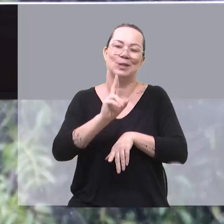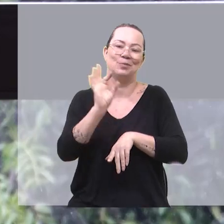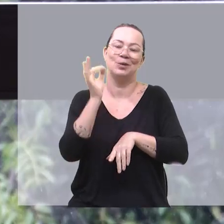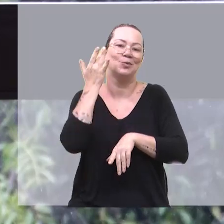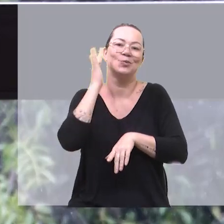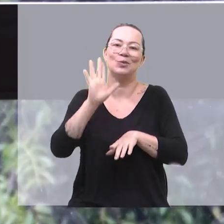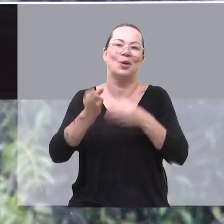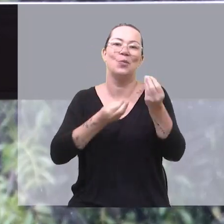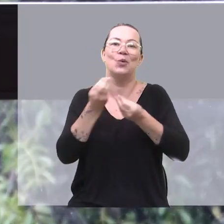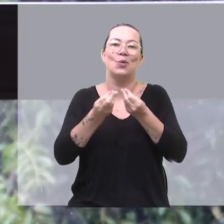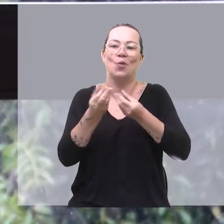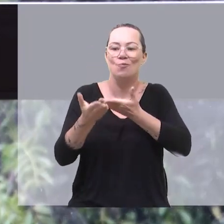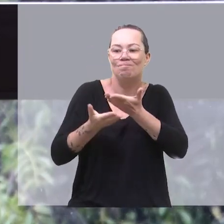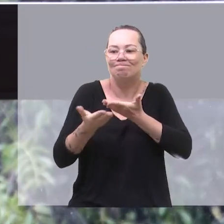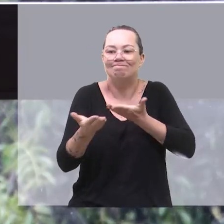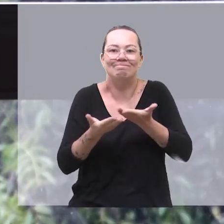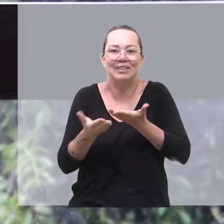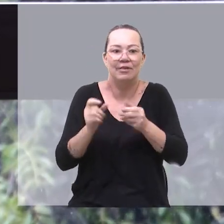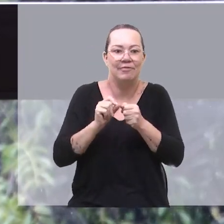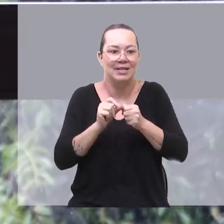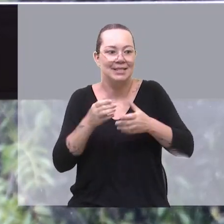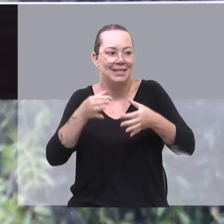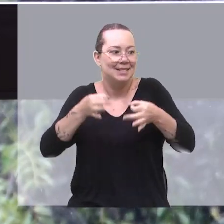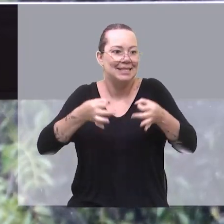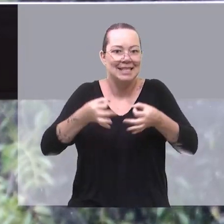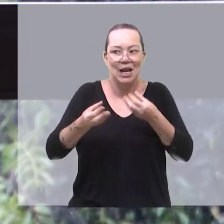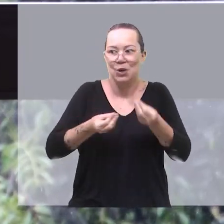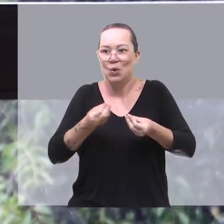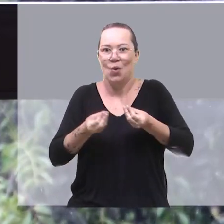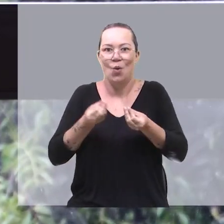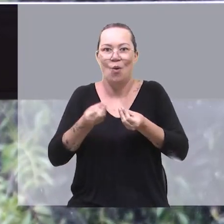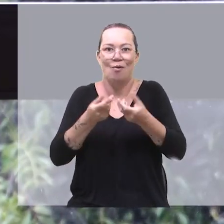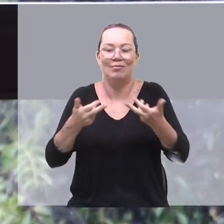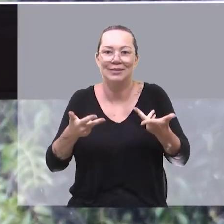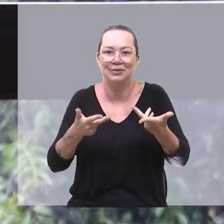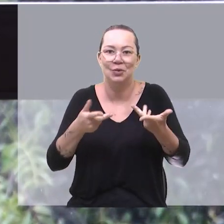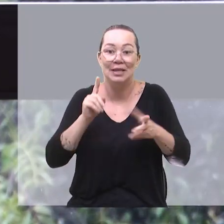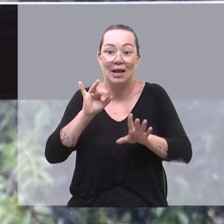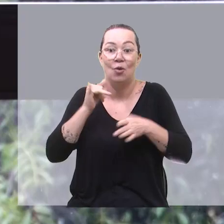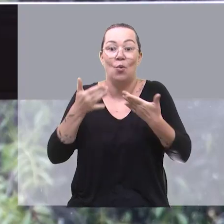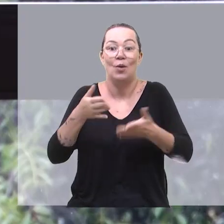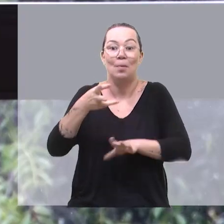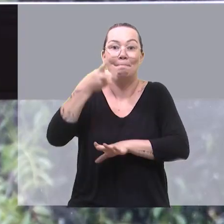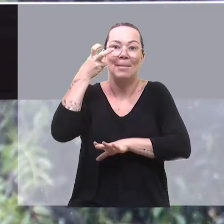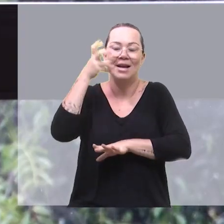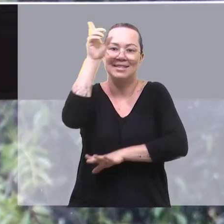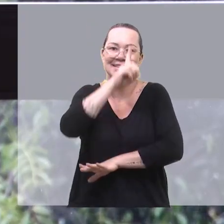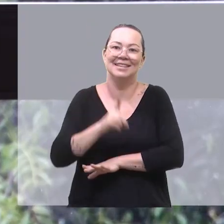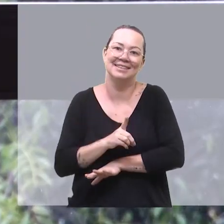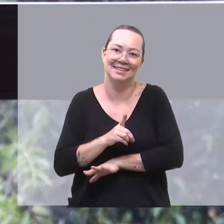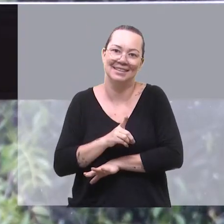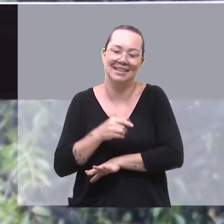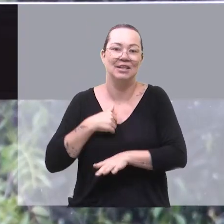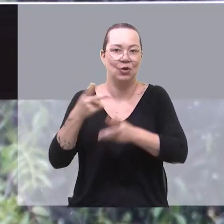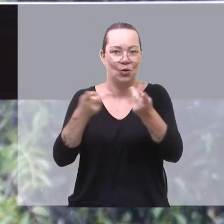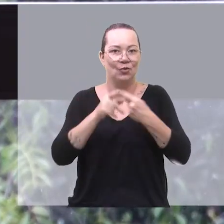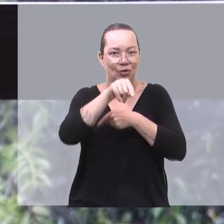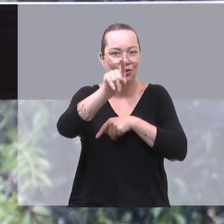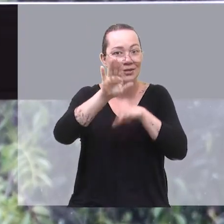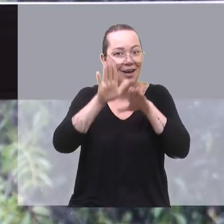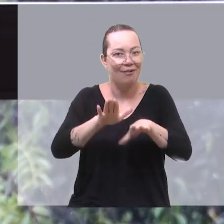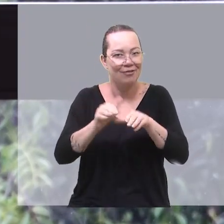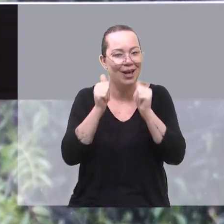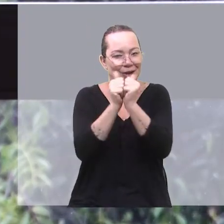gente sabe agir com naturalidade diante da deficiência. Então eu convido você a